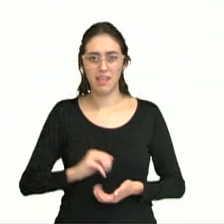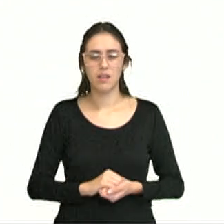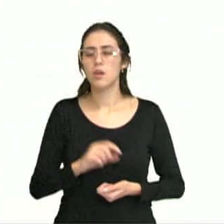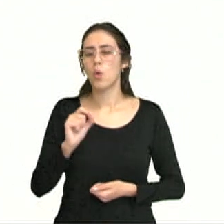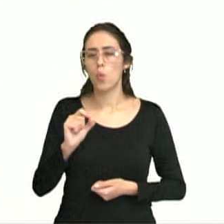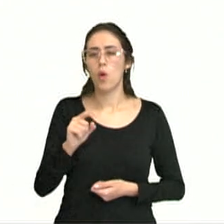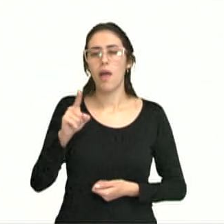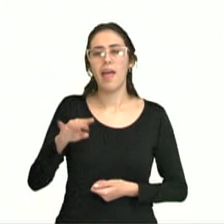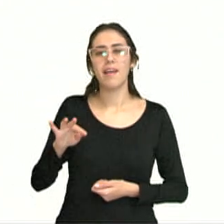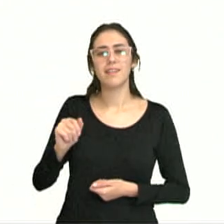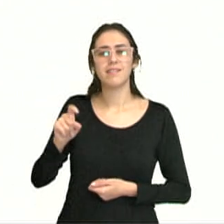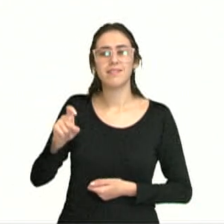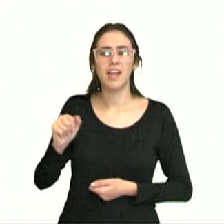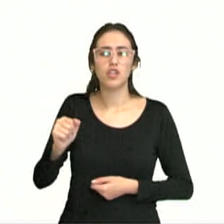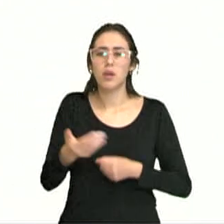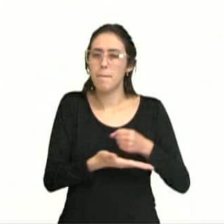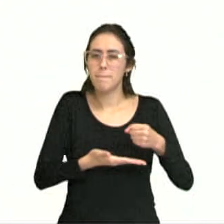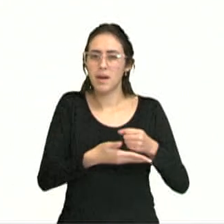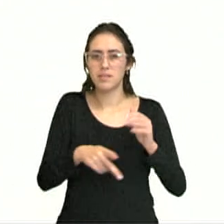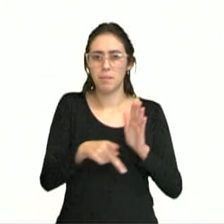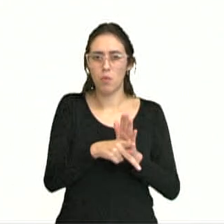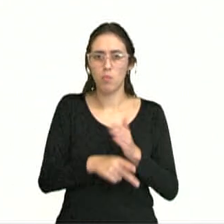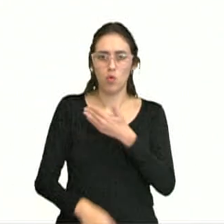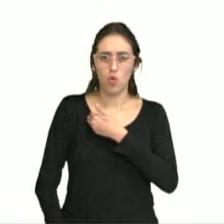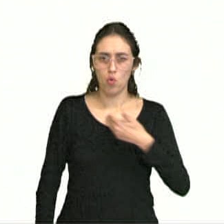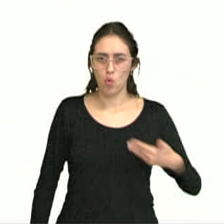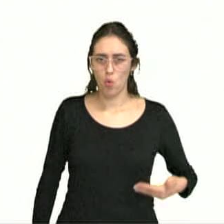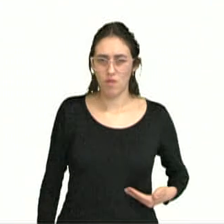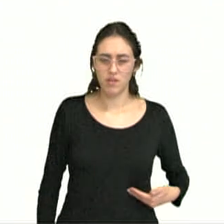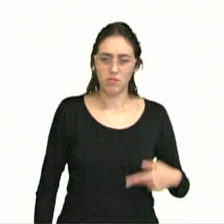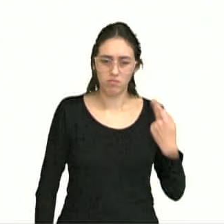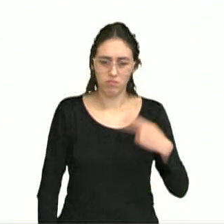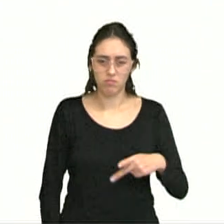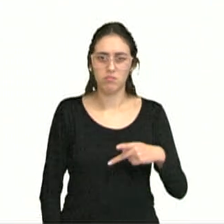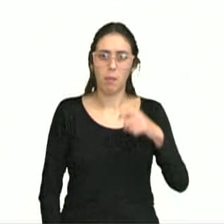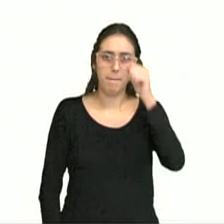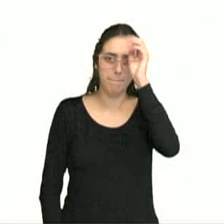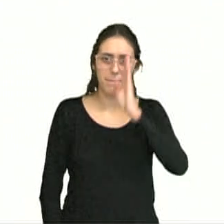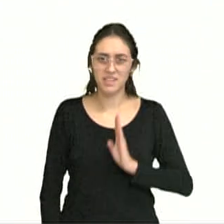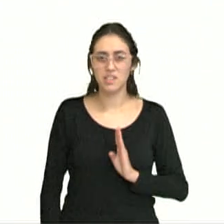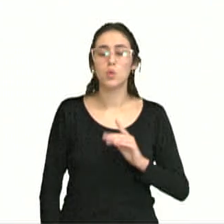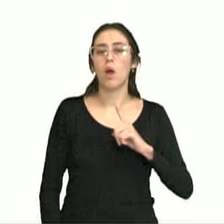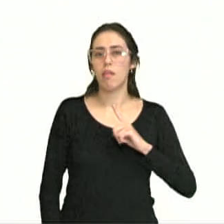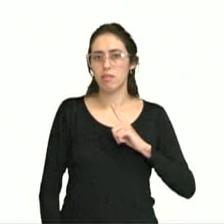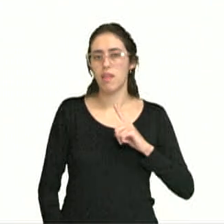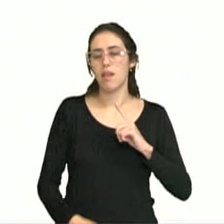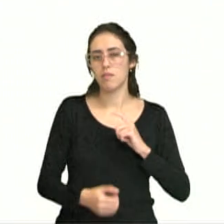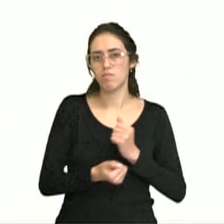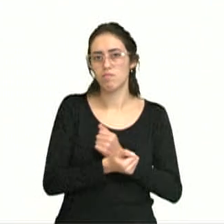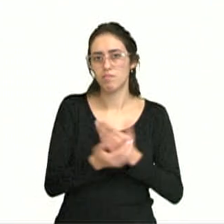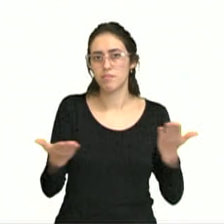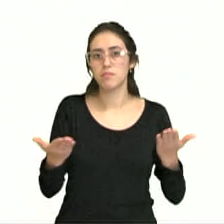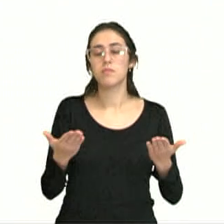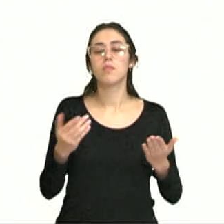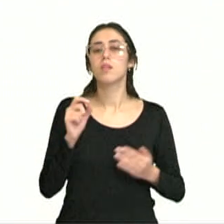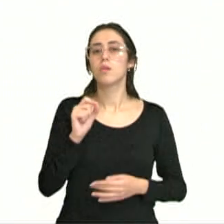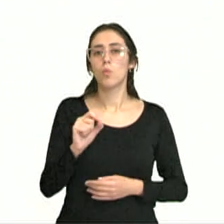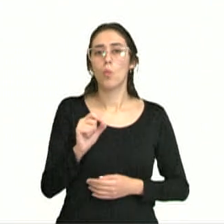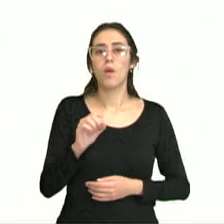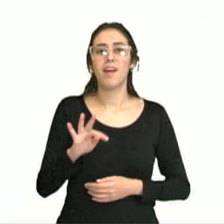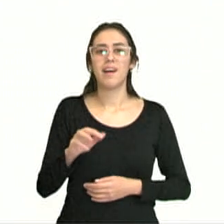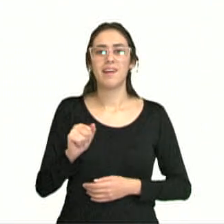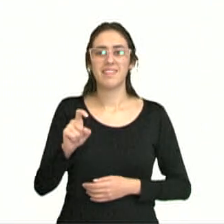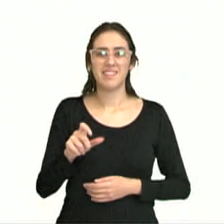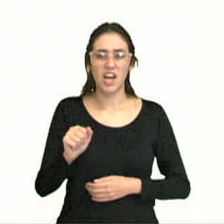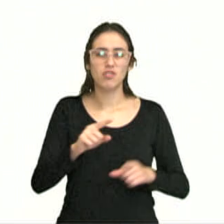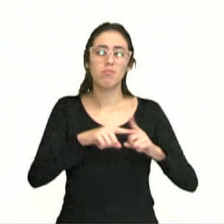aquela taxa mínima que o governo nacional do Brasil oferece. E essa taxa vai variar de banco